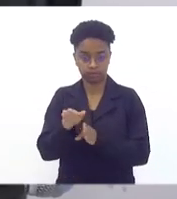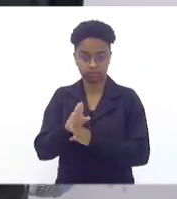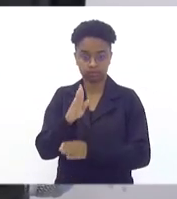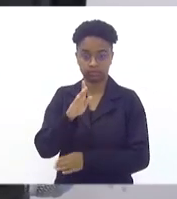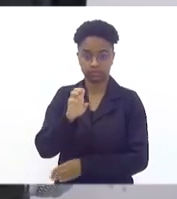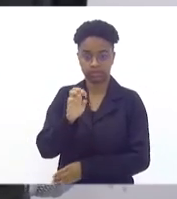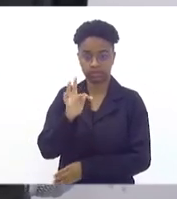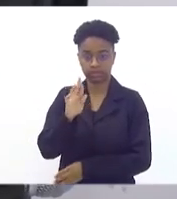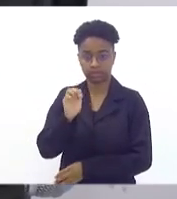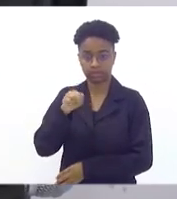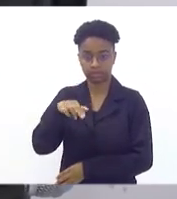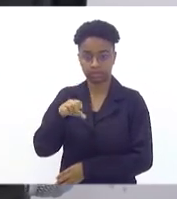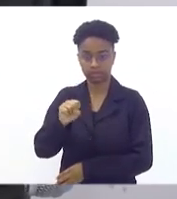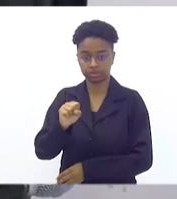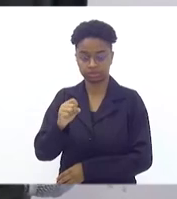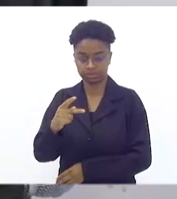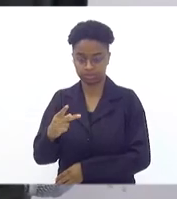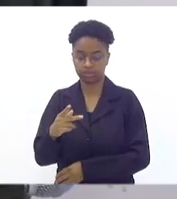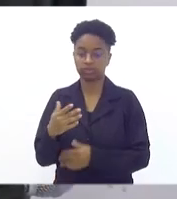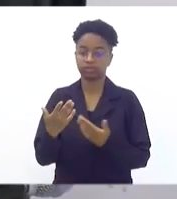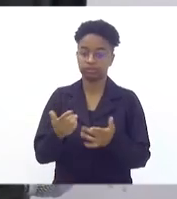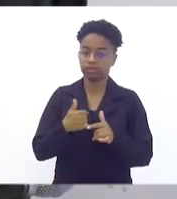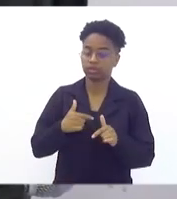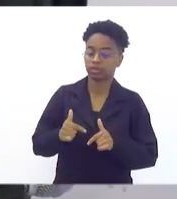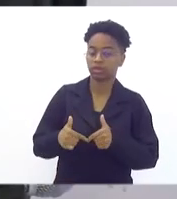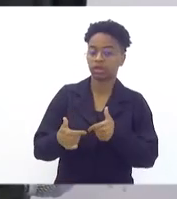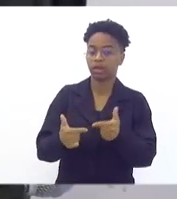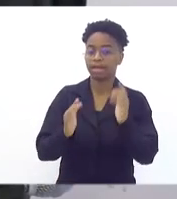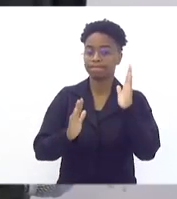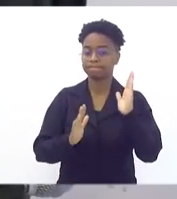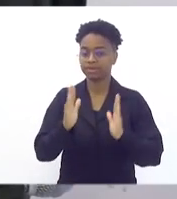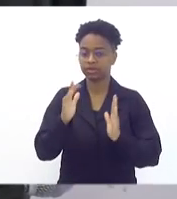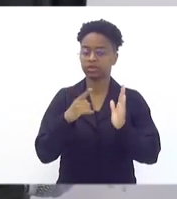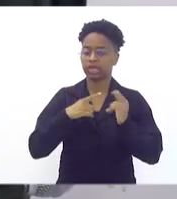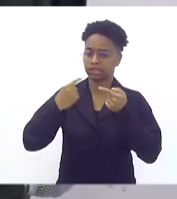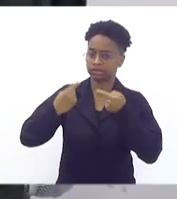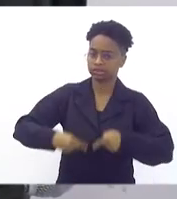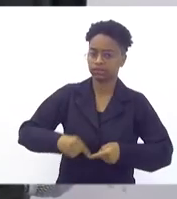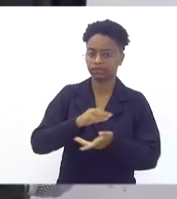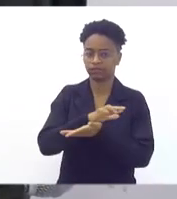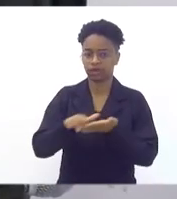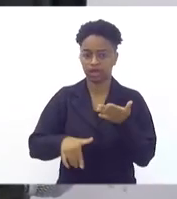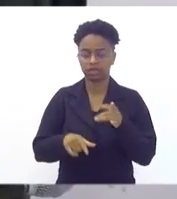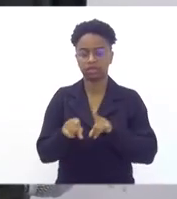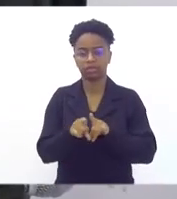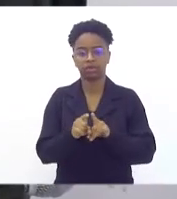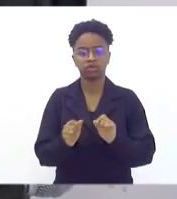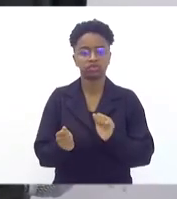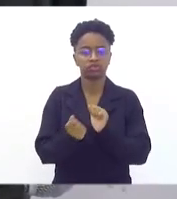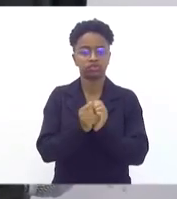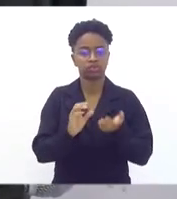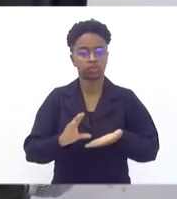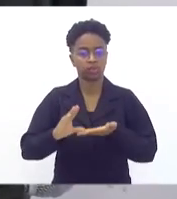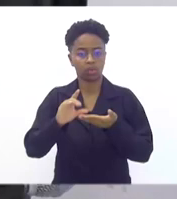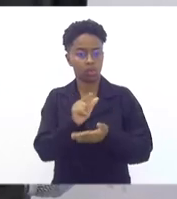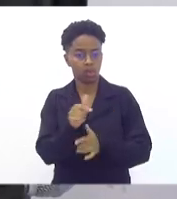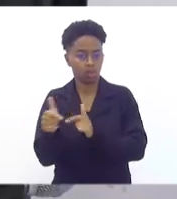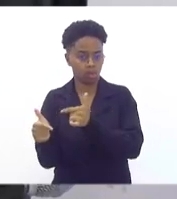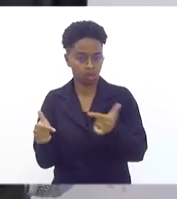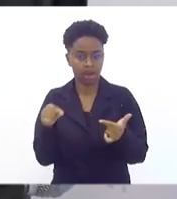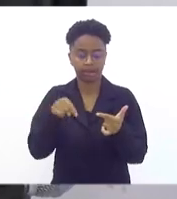presidência dessa distinta autarquia especial nesse período tivemos grandes desafios e junto com os todos os conselheiros desse colegiado podemos entregar